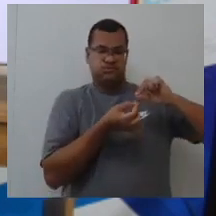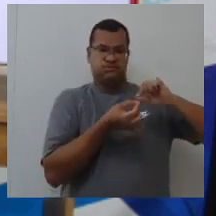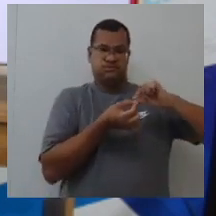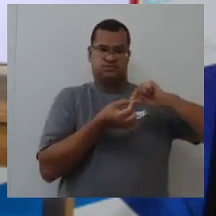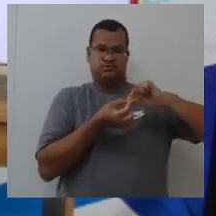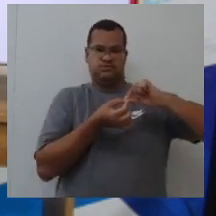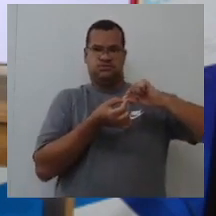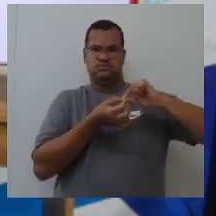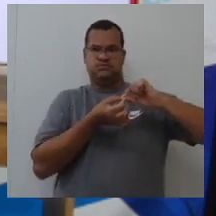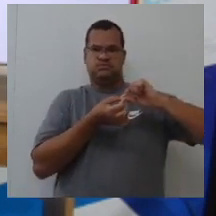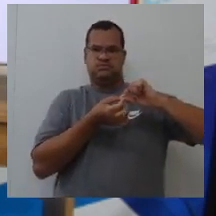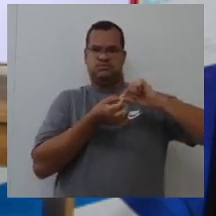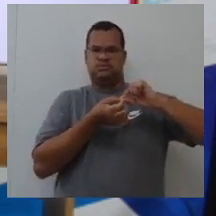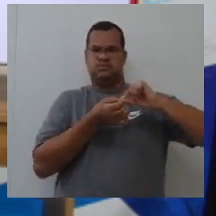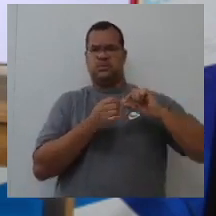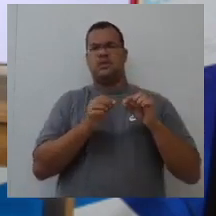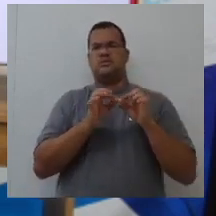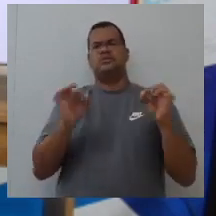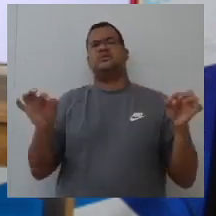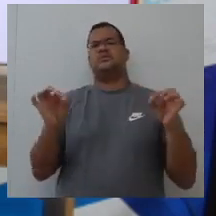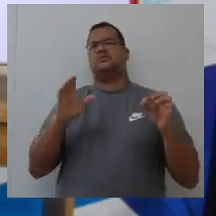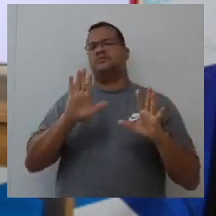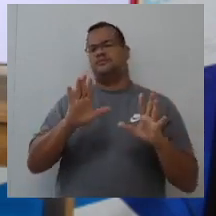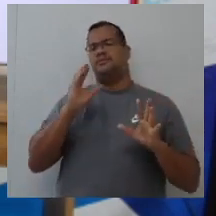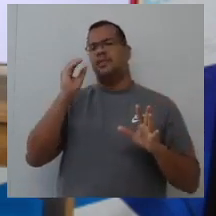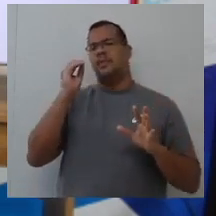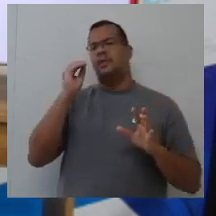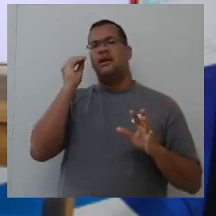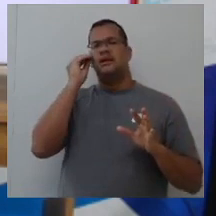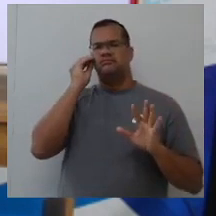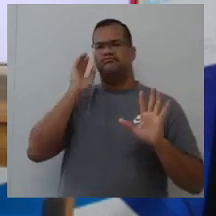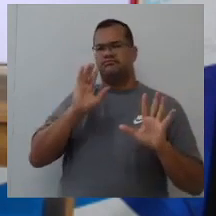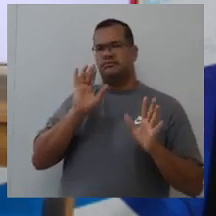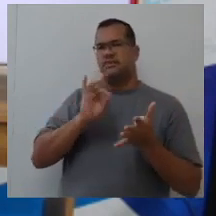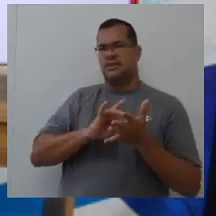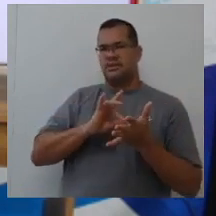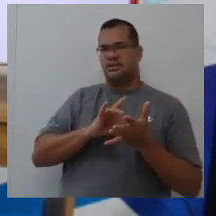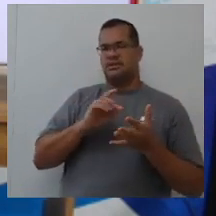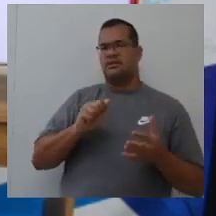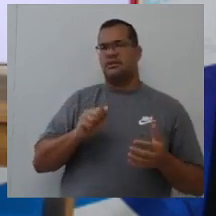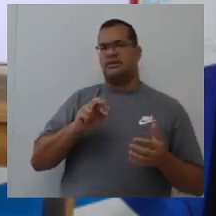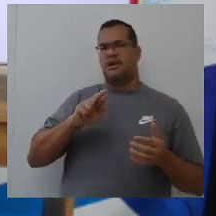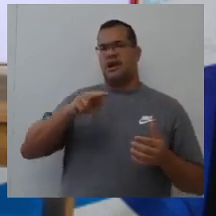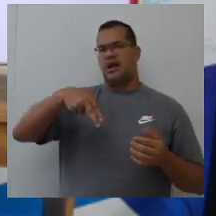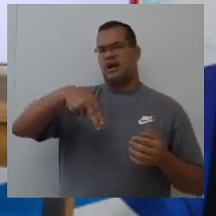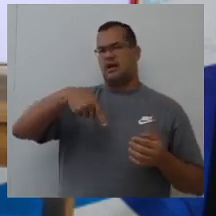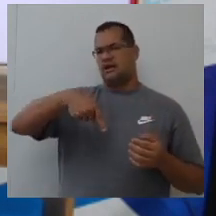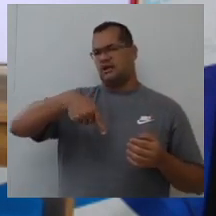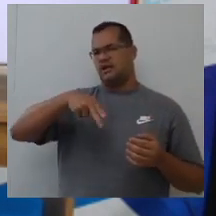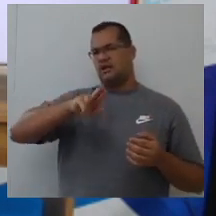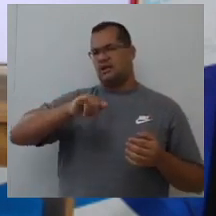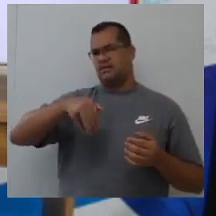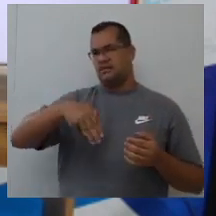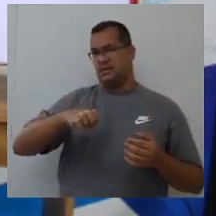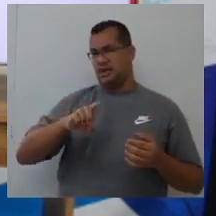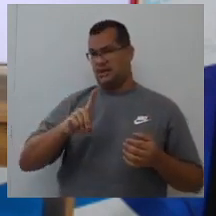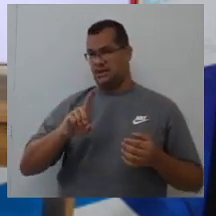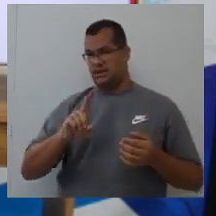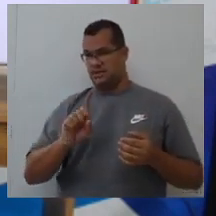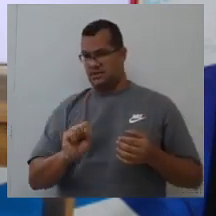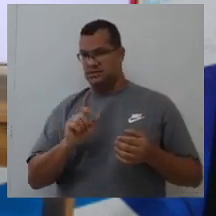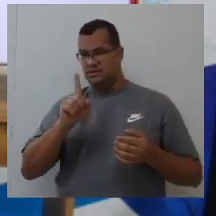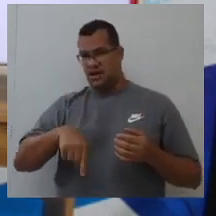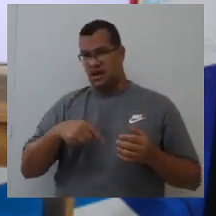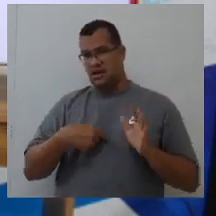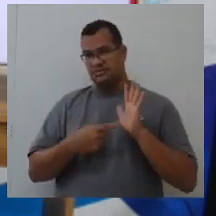o diâmetro? Na verdade, essa experiência aí de Arquimedes, tá? Ela revela